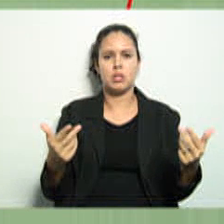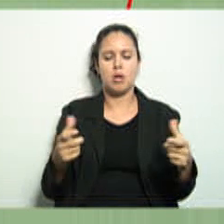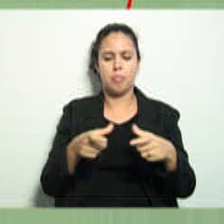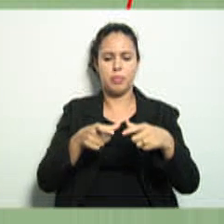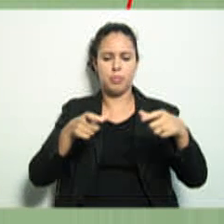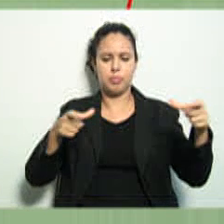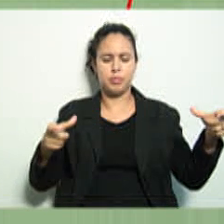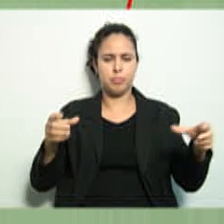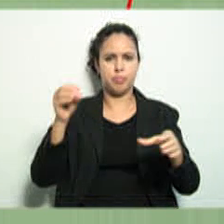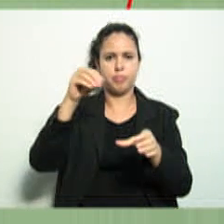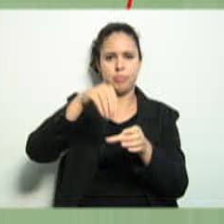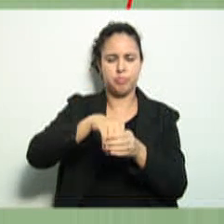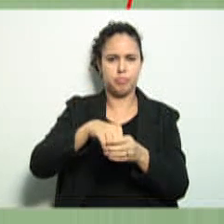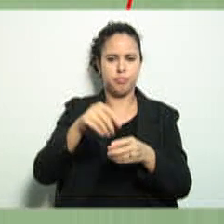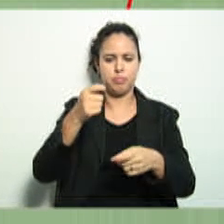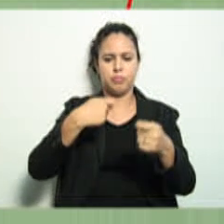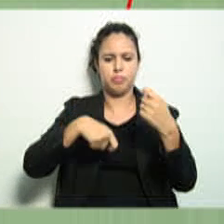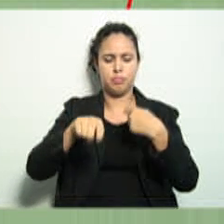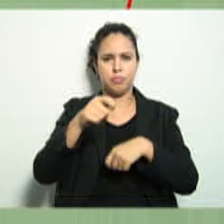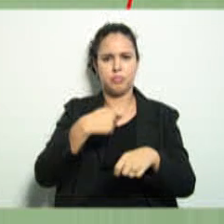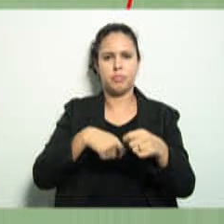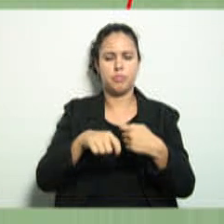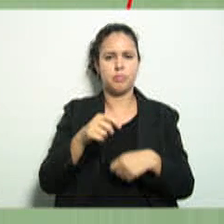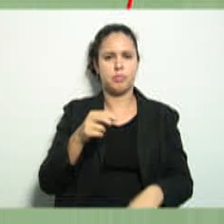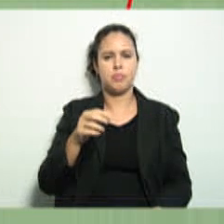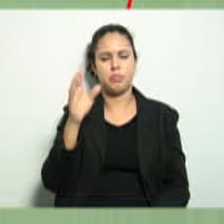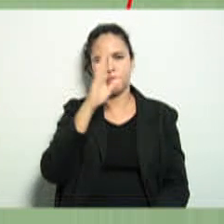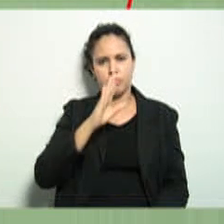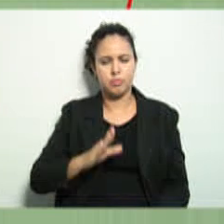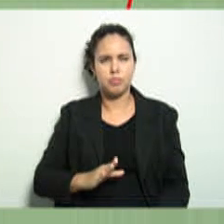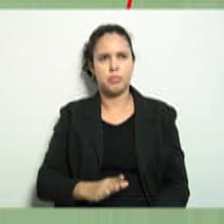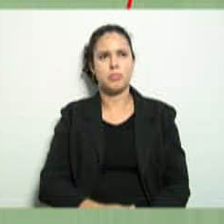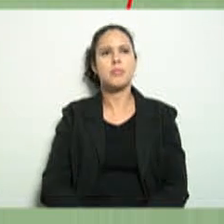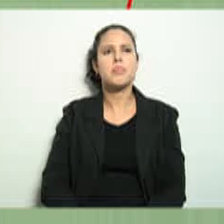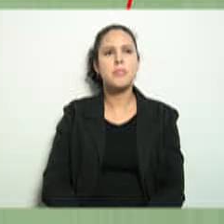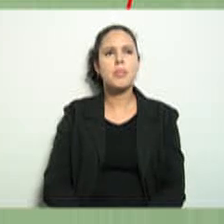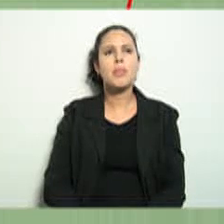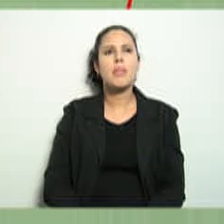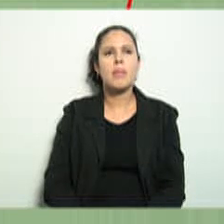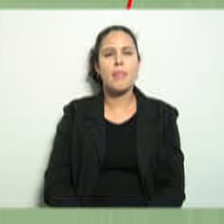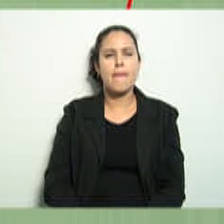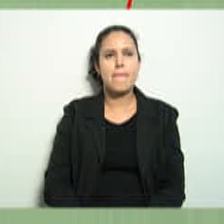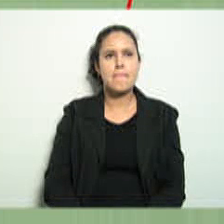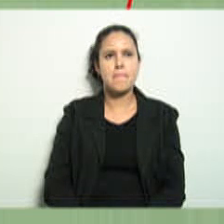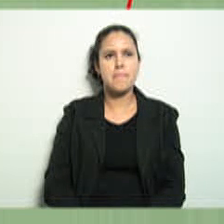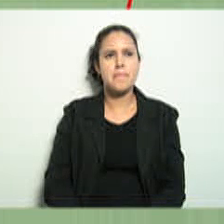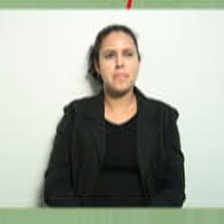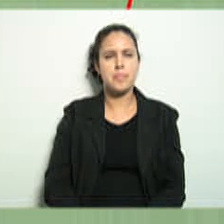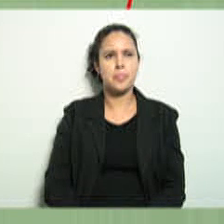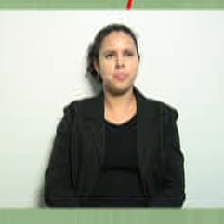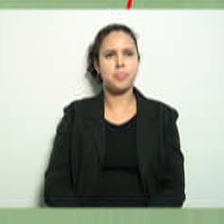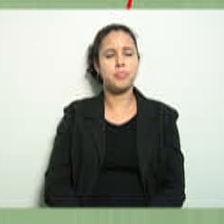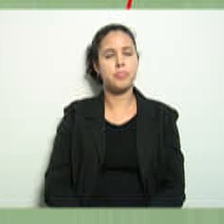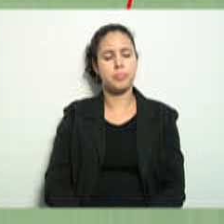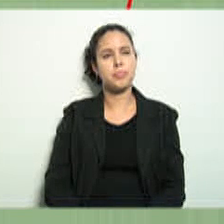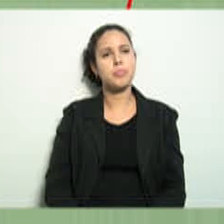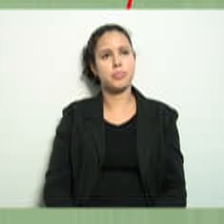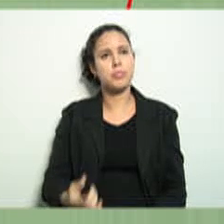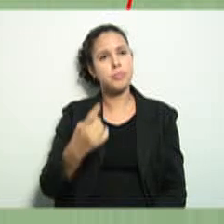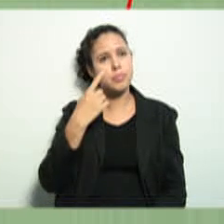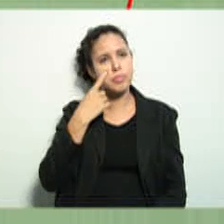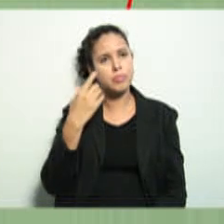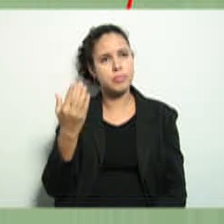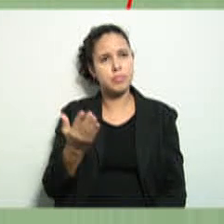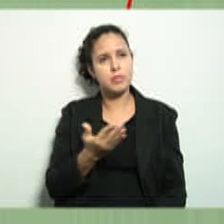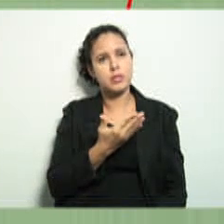país. Algum comentário sobre esse gráfico, professora? Bem, a gente vê aí que a gente